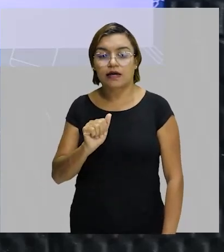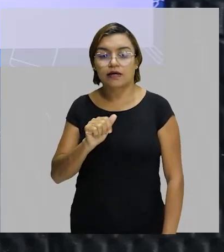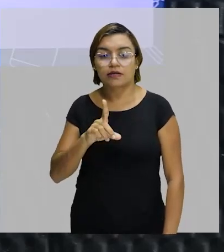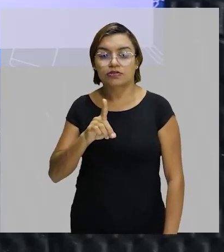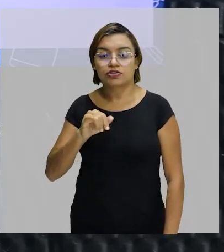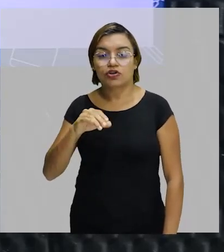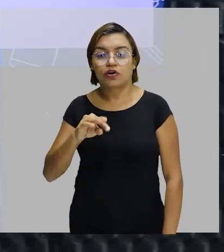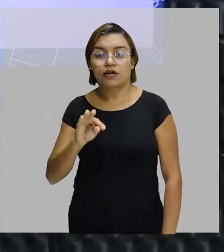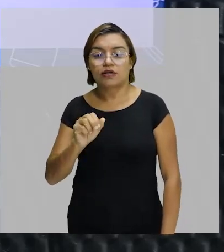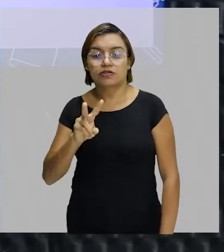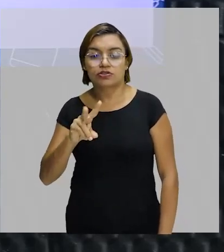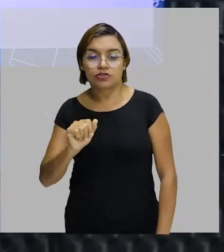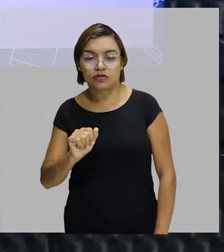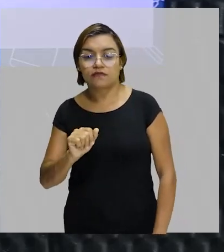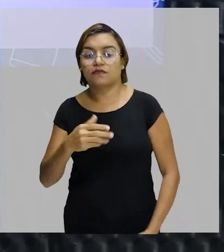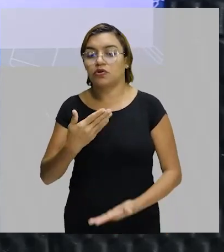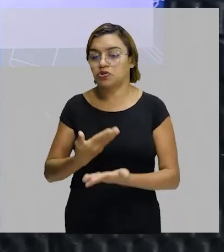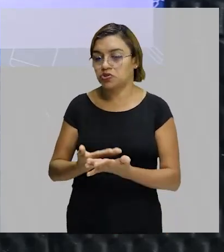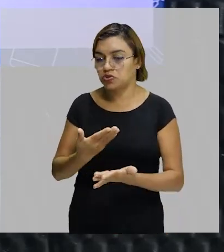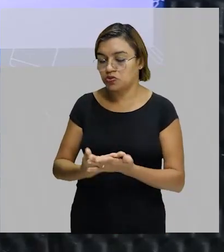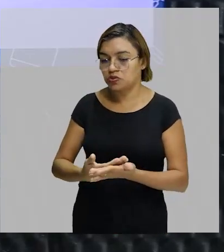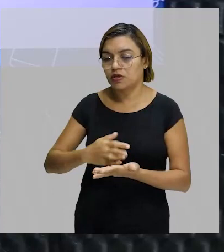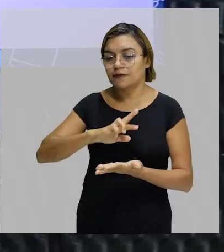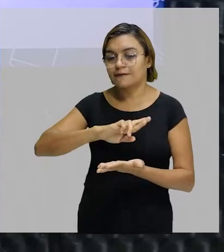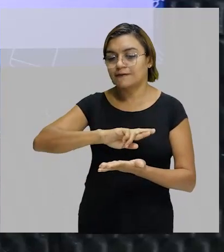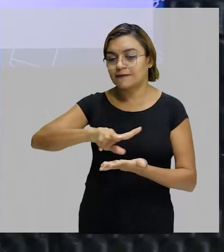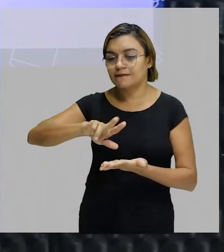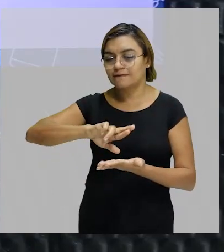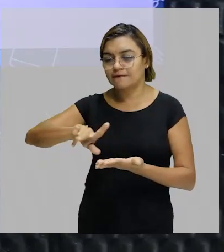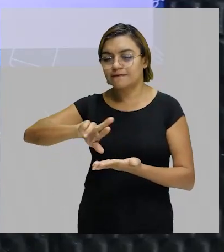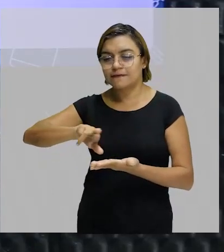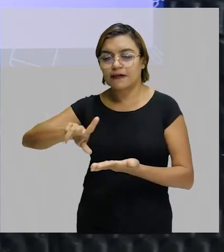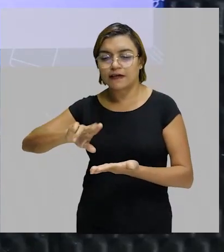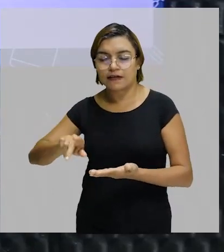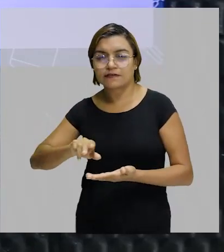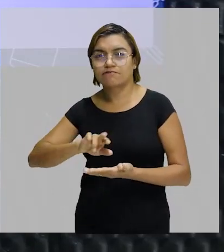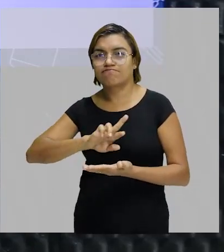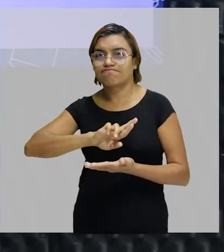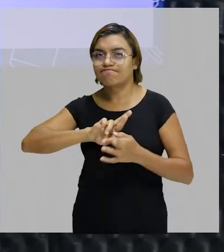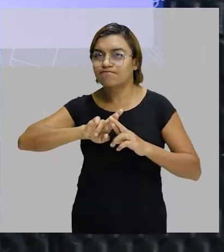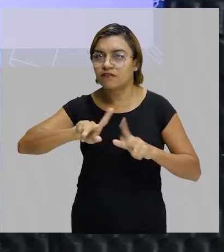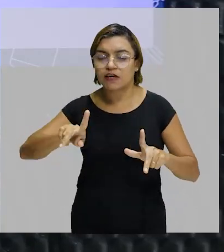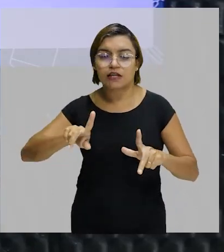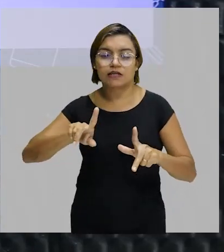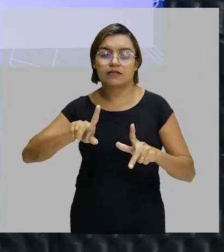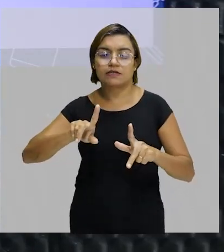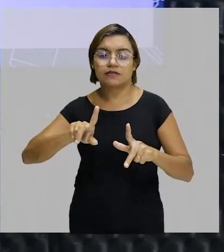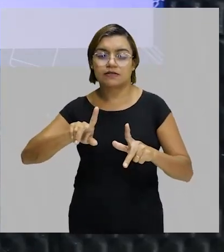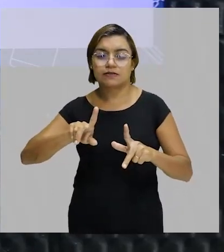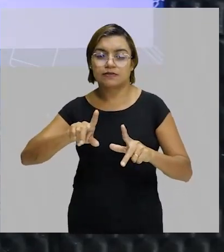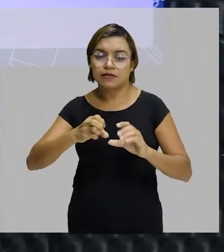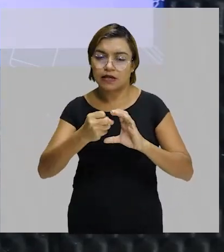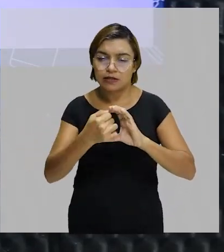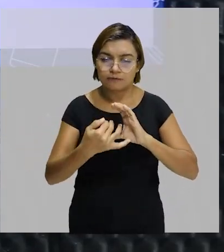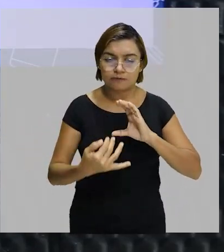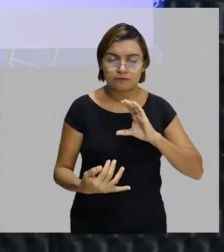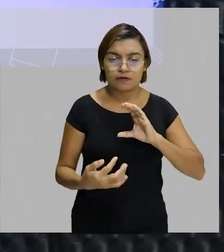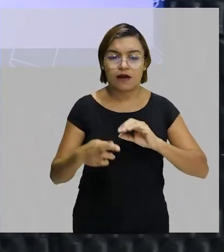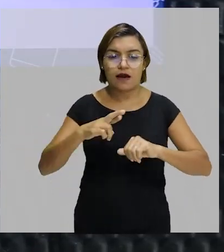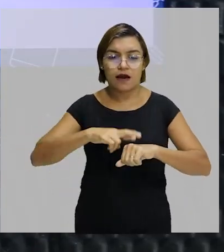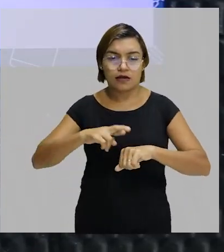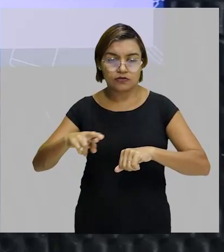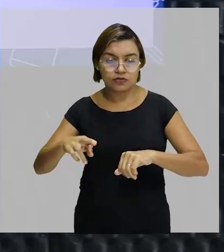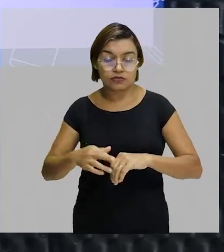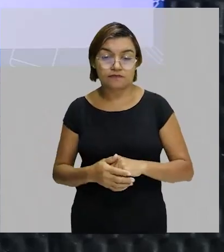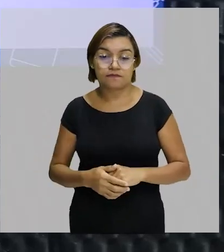estuda por meio de diferentes critérios a velocidade de um decaimento radioativo. E esses